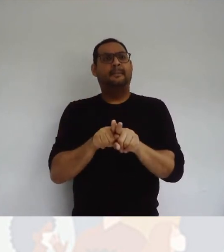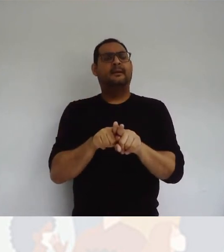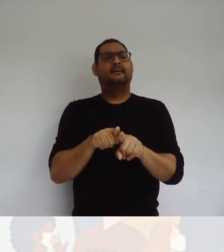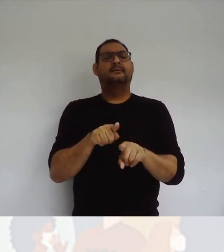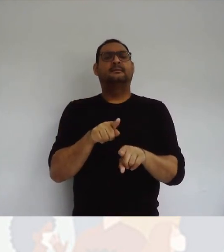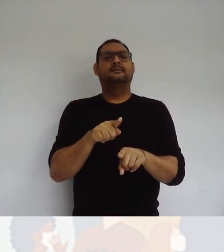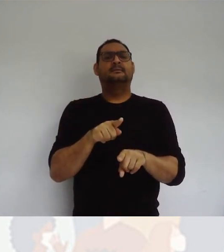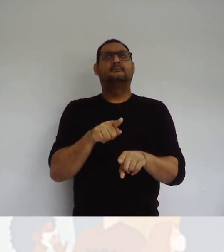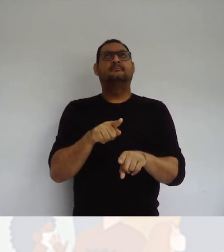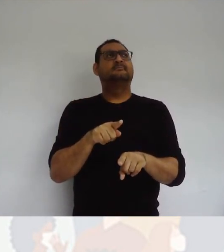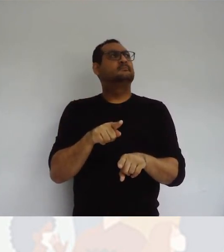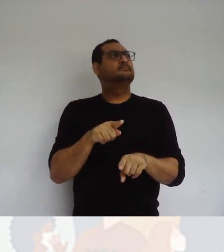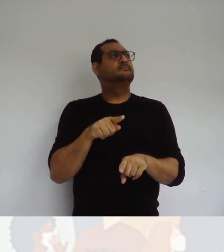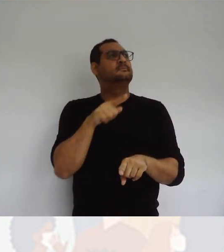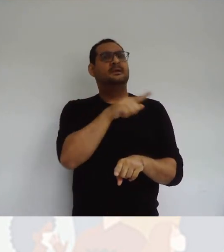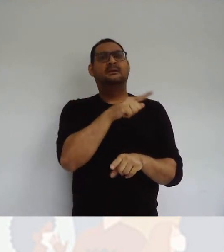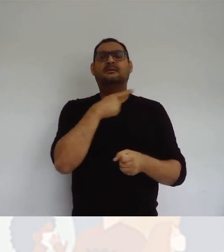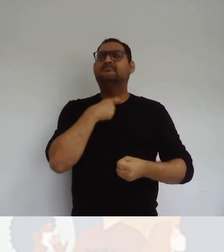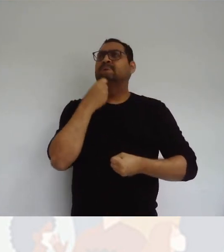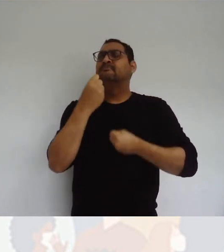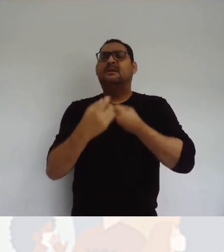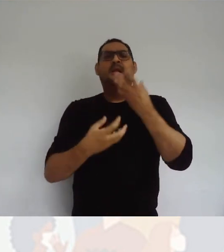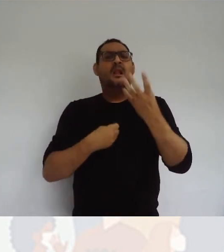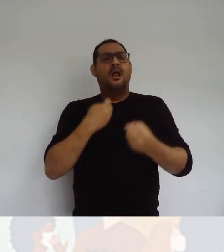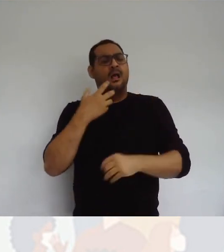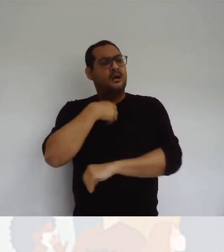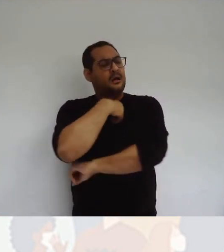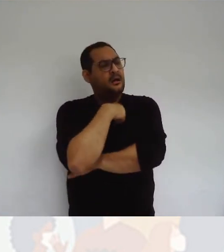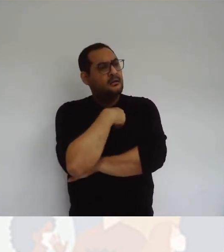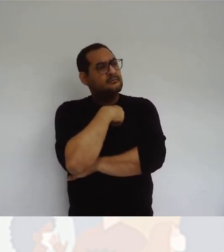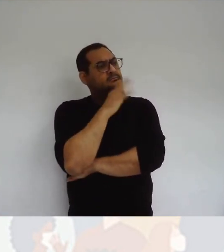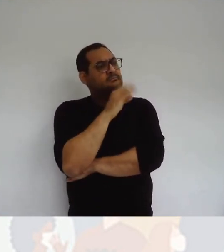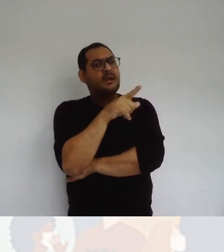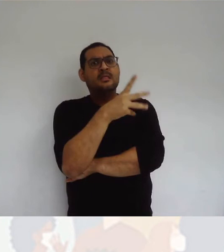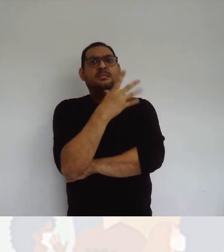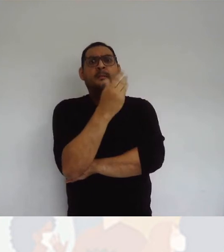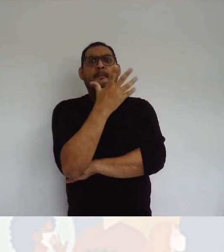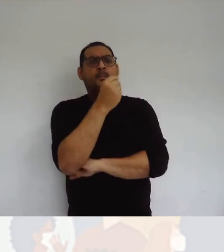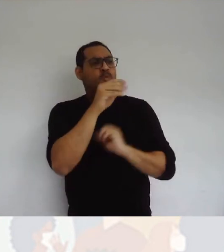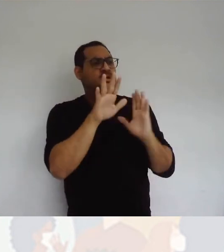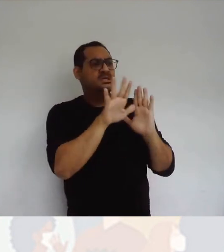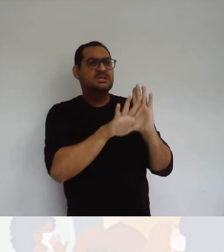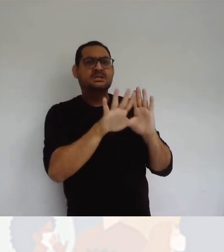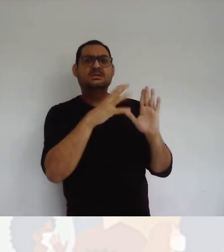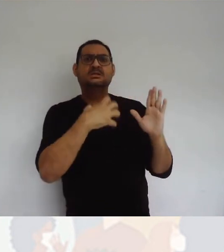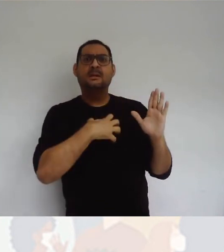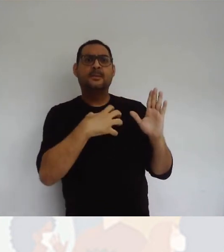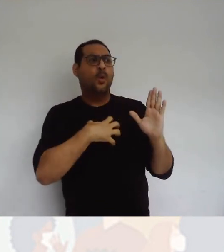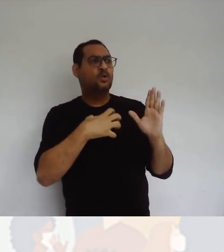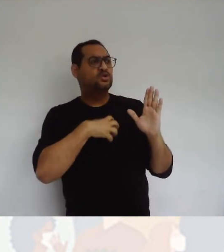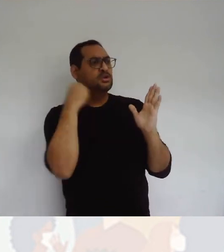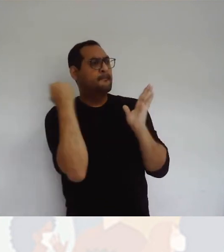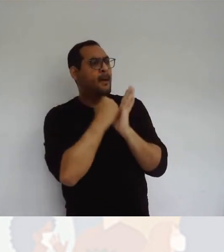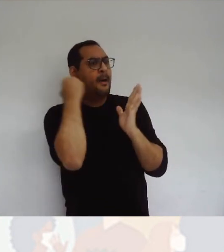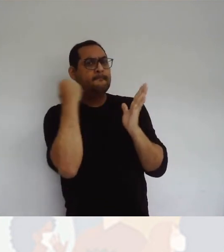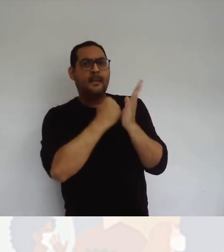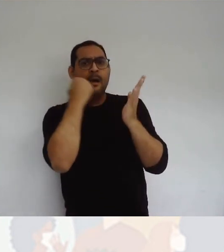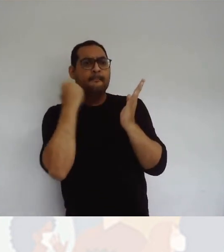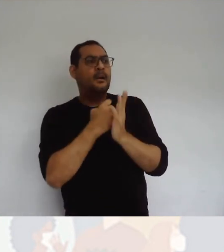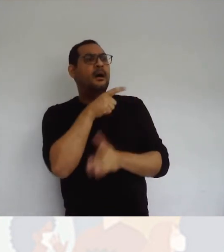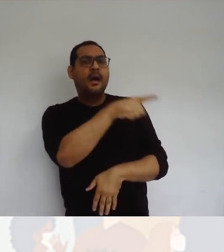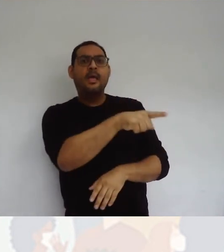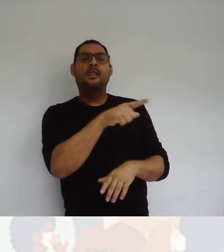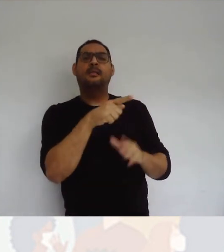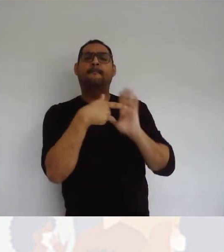como ele semiotizava aquilo ali, como ele valorizava, né, projetava escalas